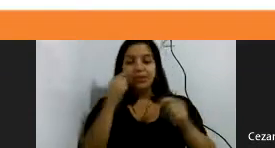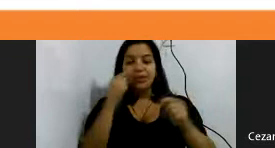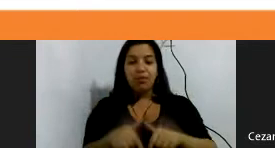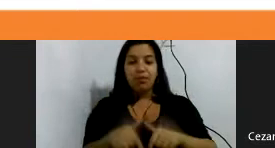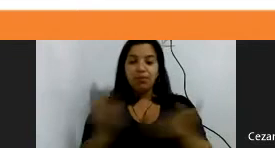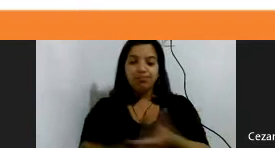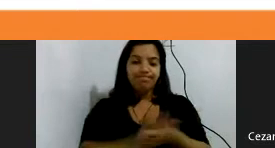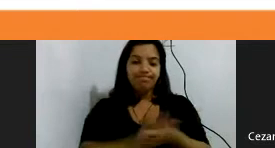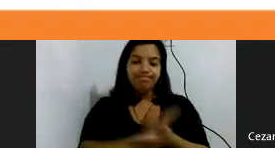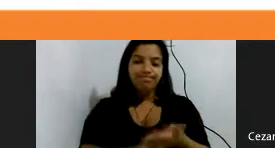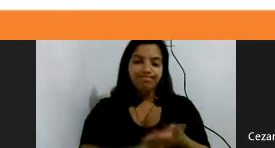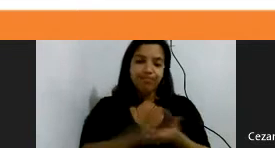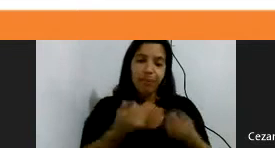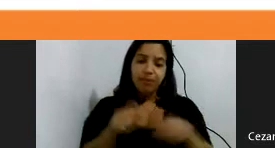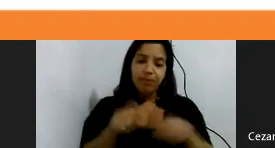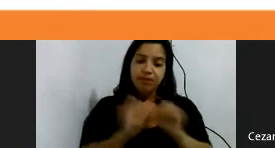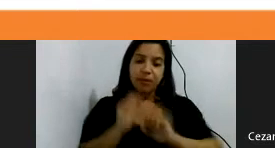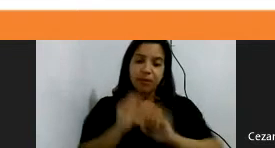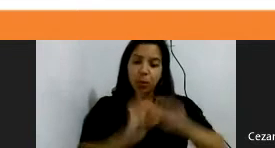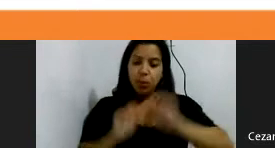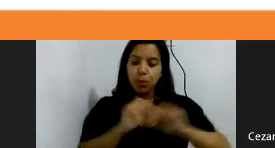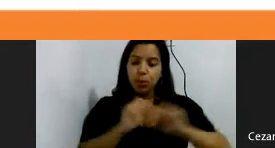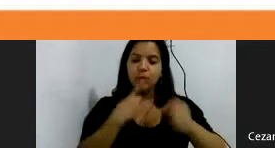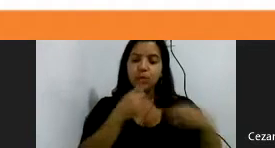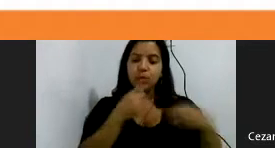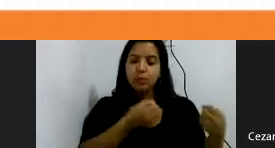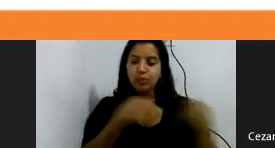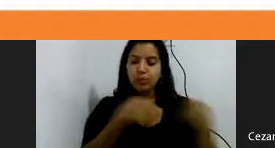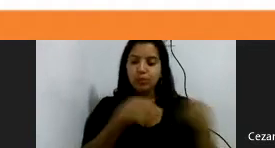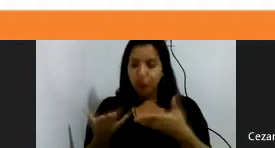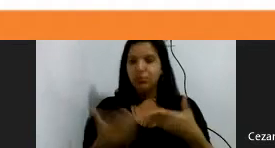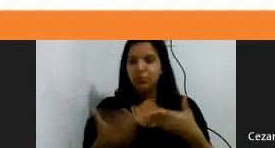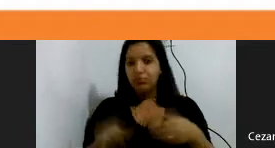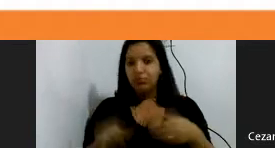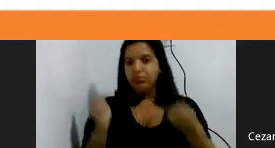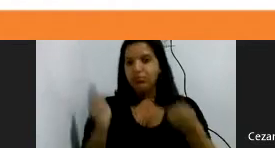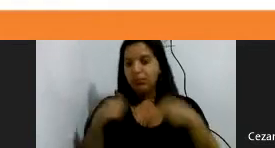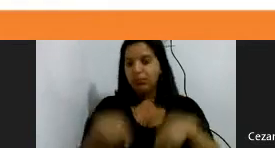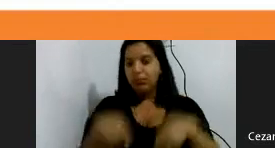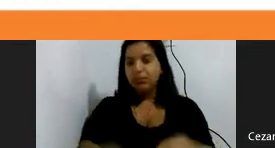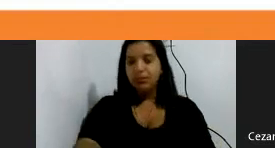a gente precisa fazer a transfusão nesses casos.